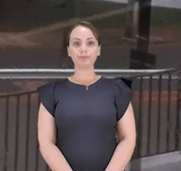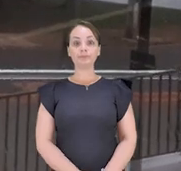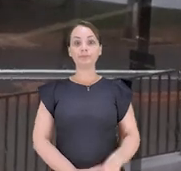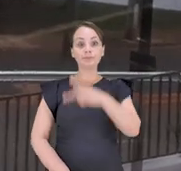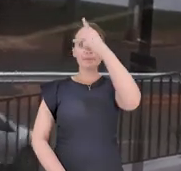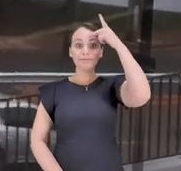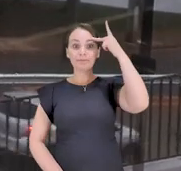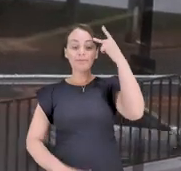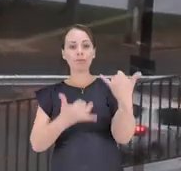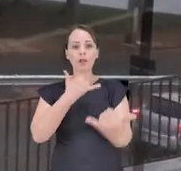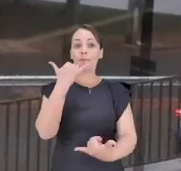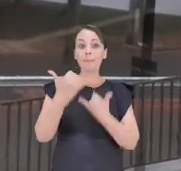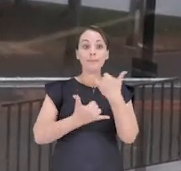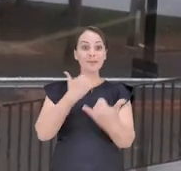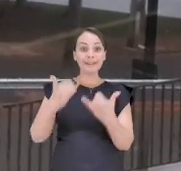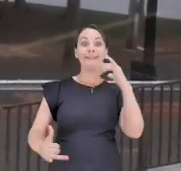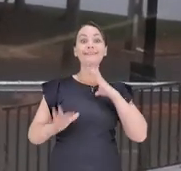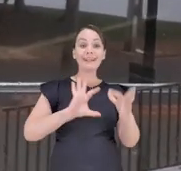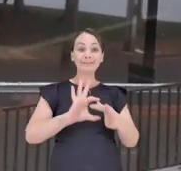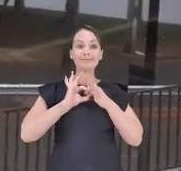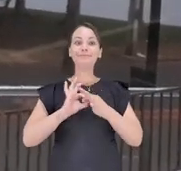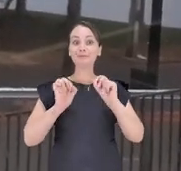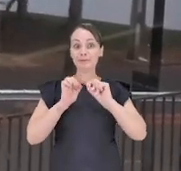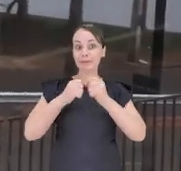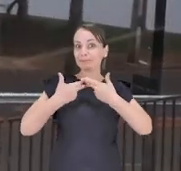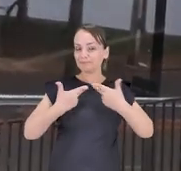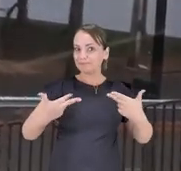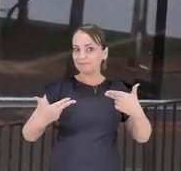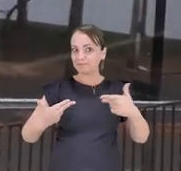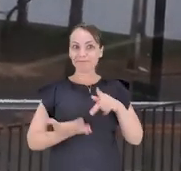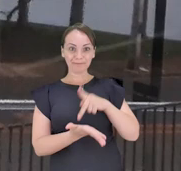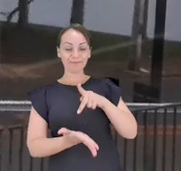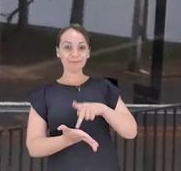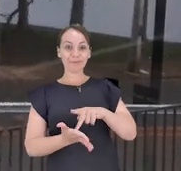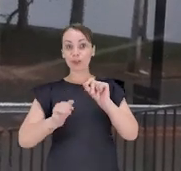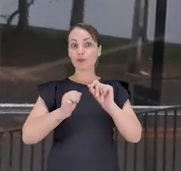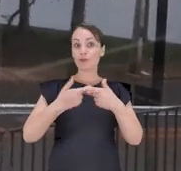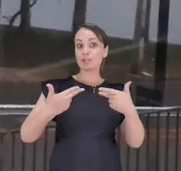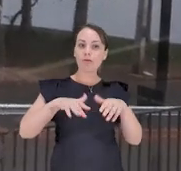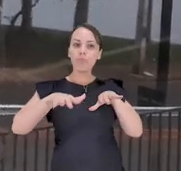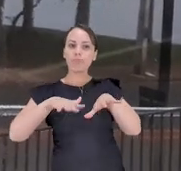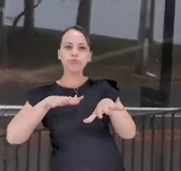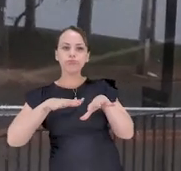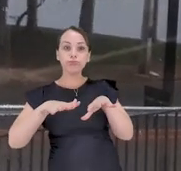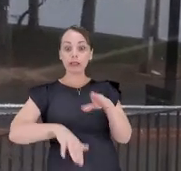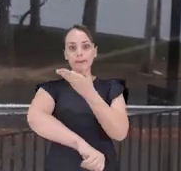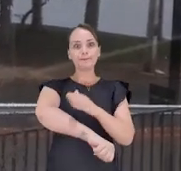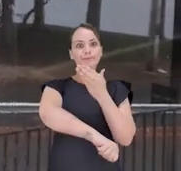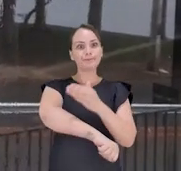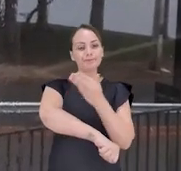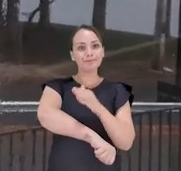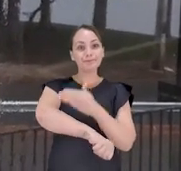Pessoal, brincar tem tudo a ver com realizar tarefas, é ou não é? Fazer coisas makers, colocar a mão na